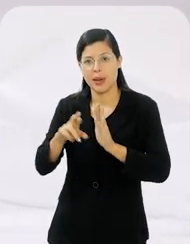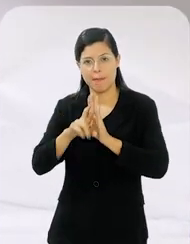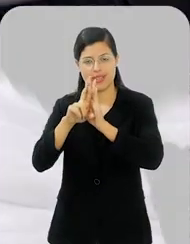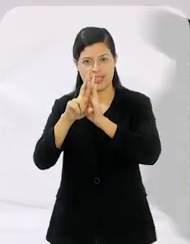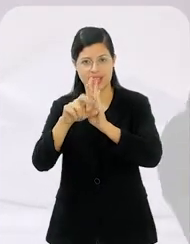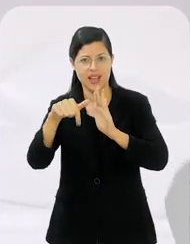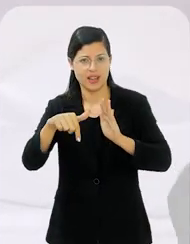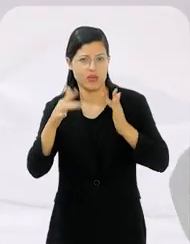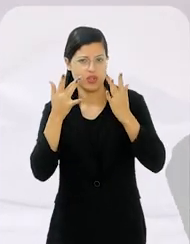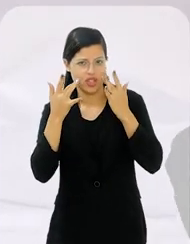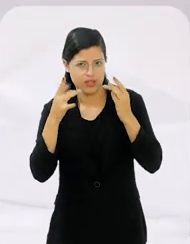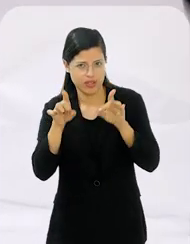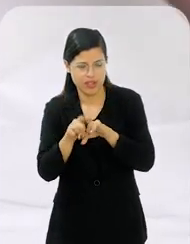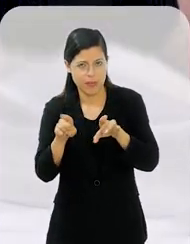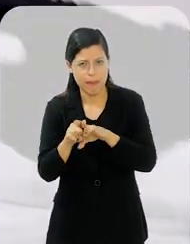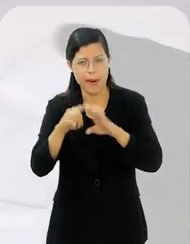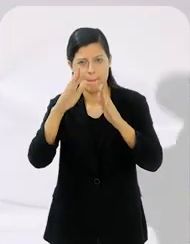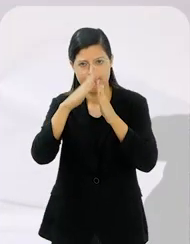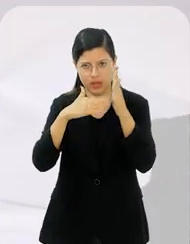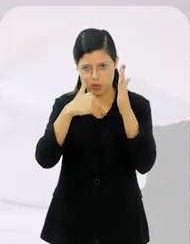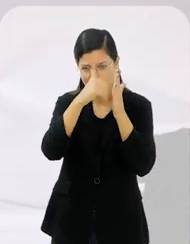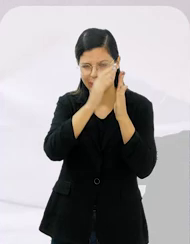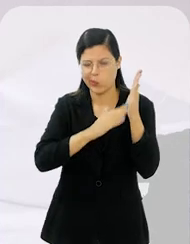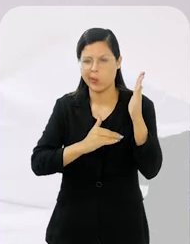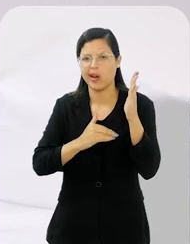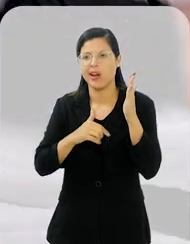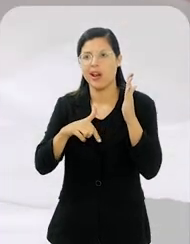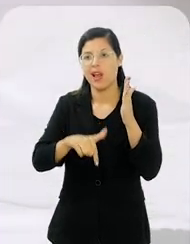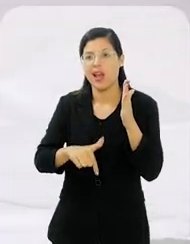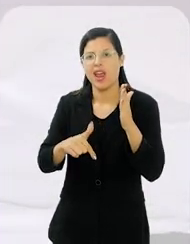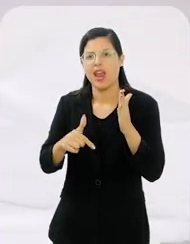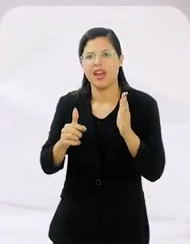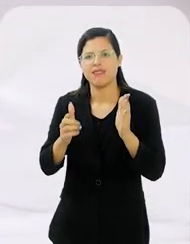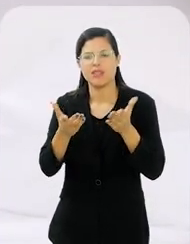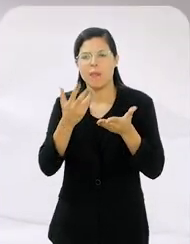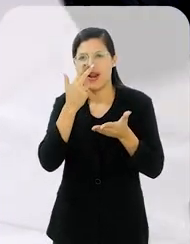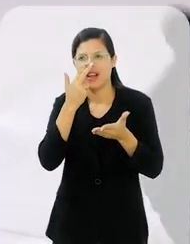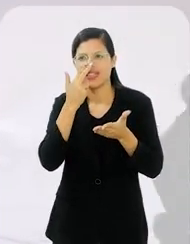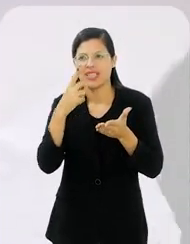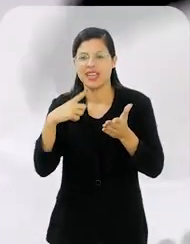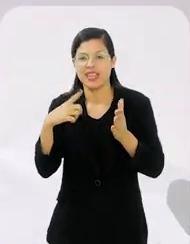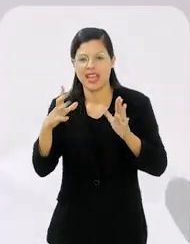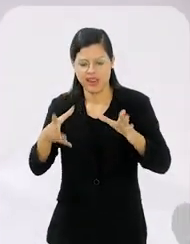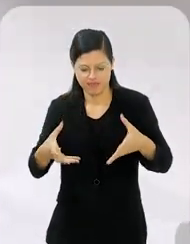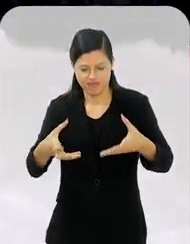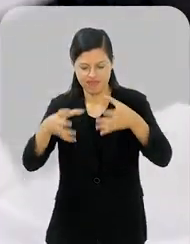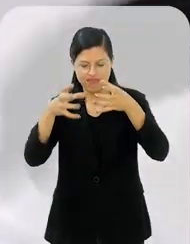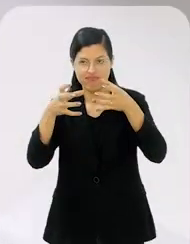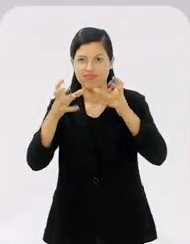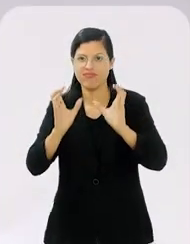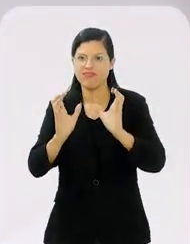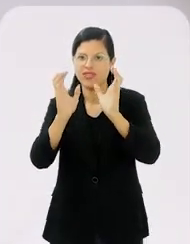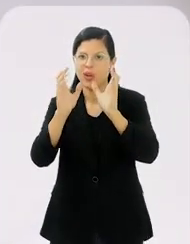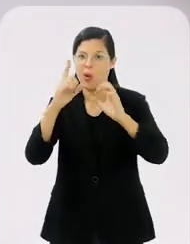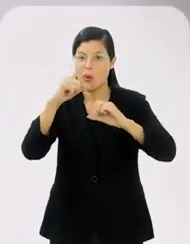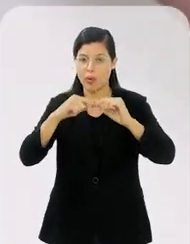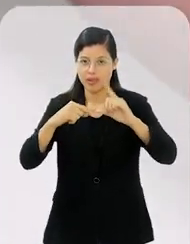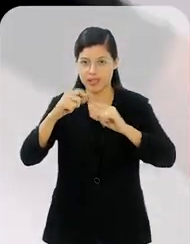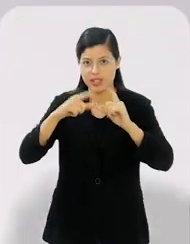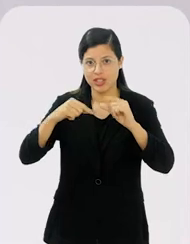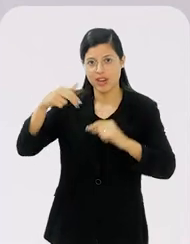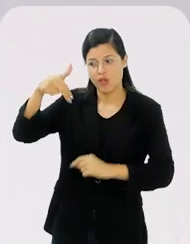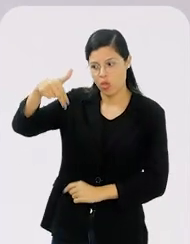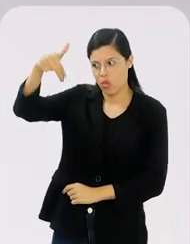gente tem representado aqui no teatro também nas pinturas decorativas do Eliseu Visconti. E elas seguram a orbe, que é essa esfera celeste com as estrelas